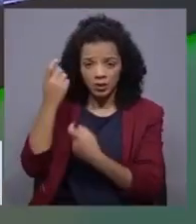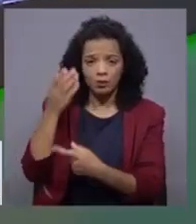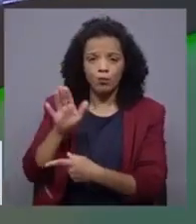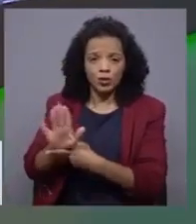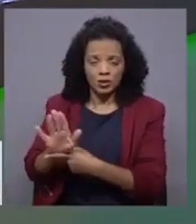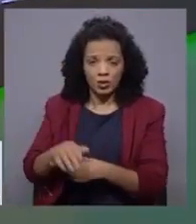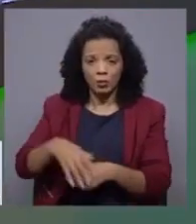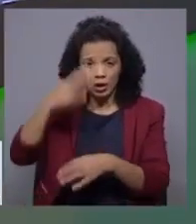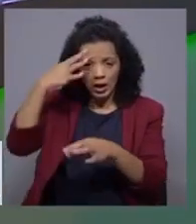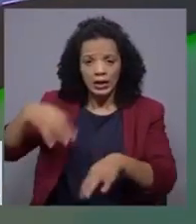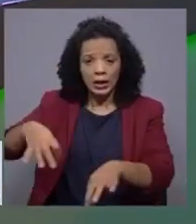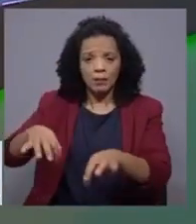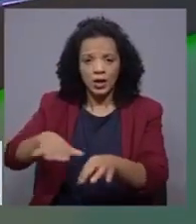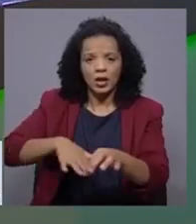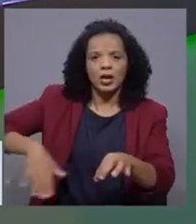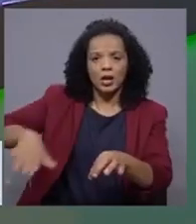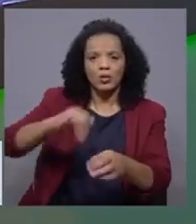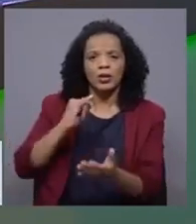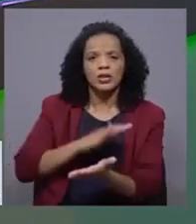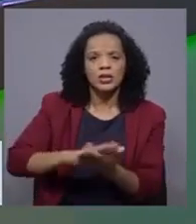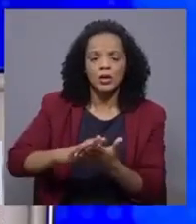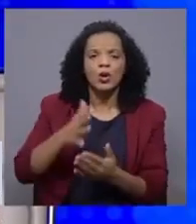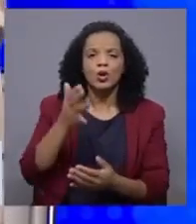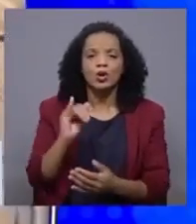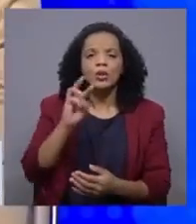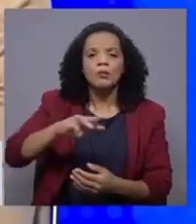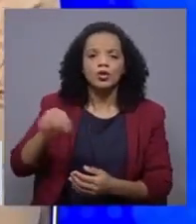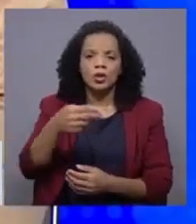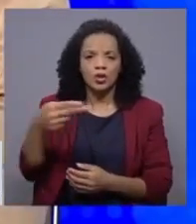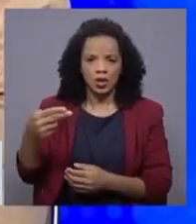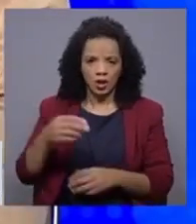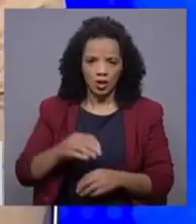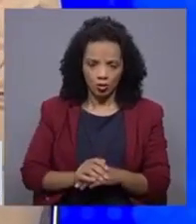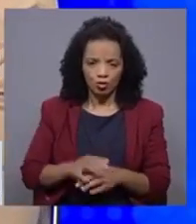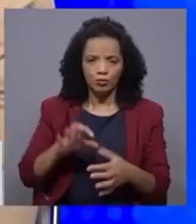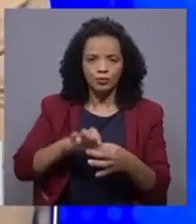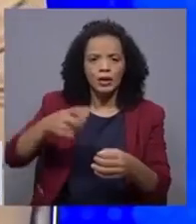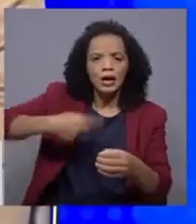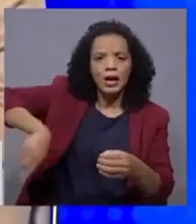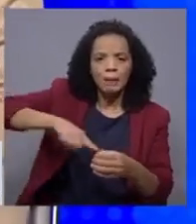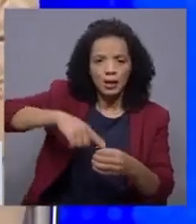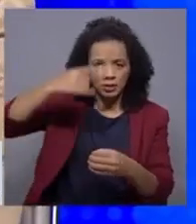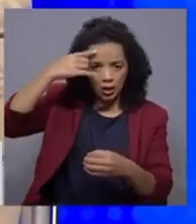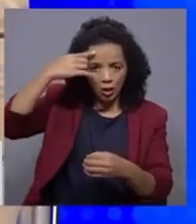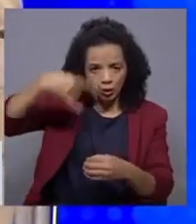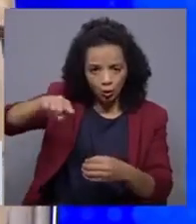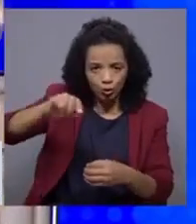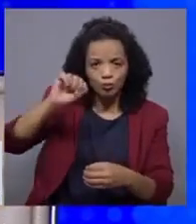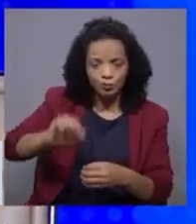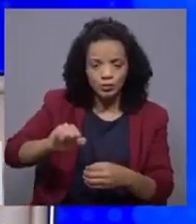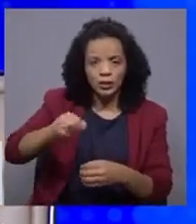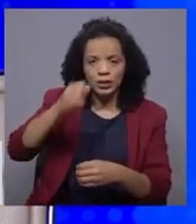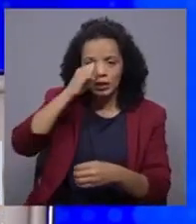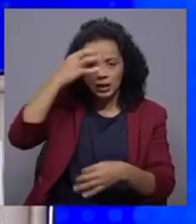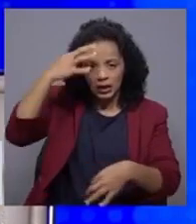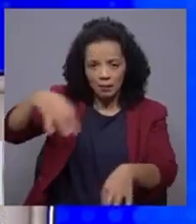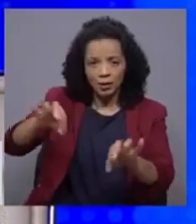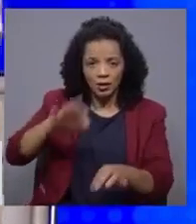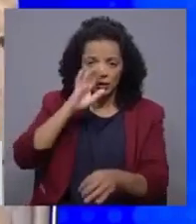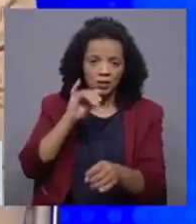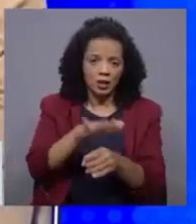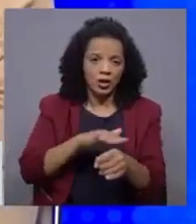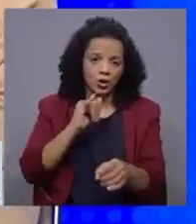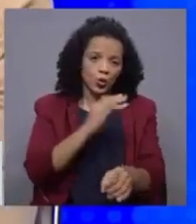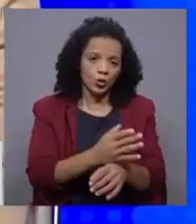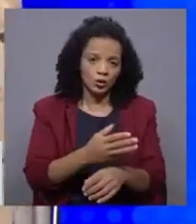exemplo, no campo pequeno, beneficia de uma isenção de 12 milhões de euros da praça de touros do campo pequeno e quando olhamos para outros setores da nossa